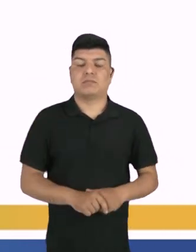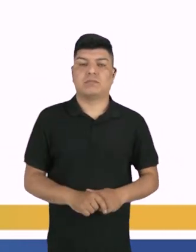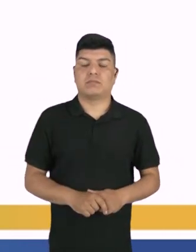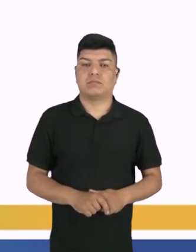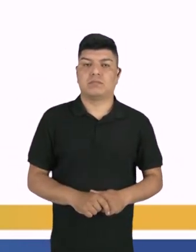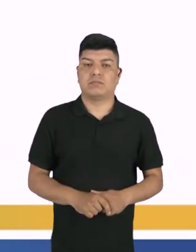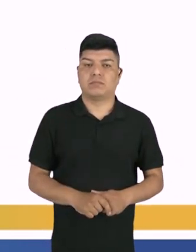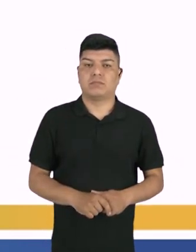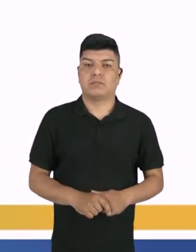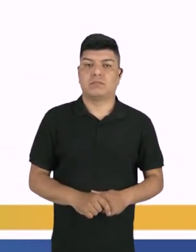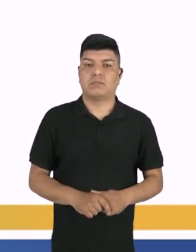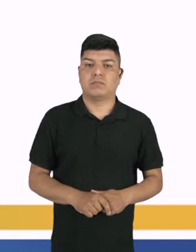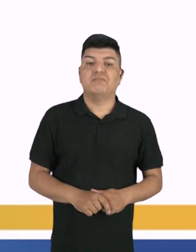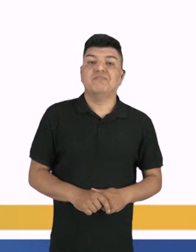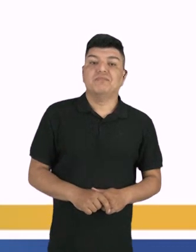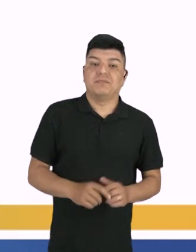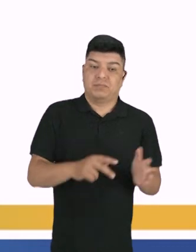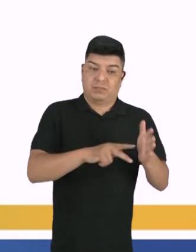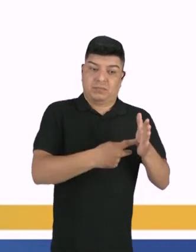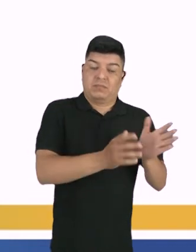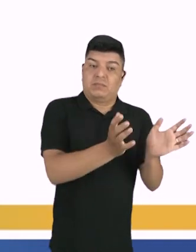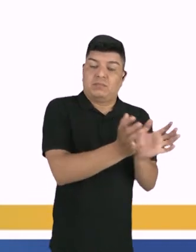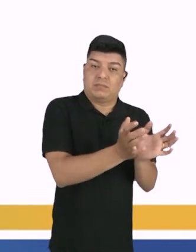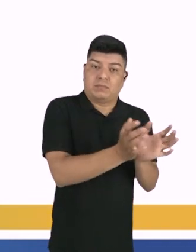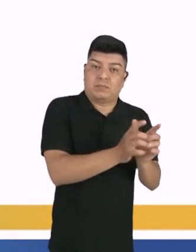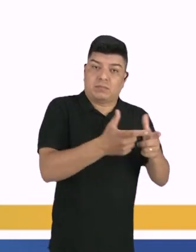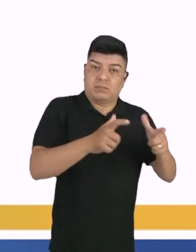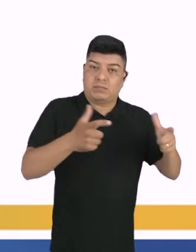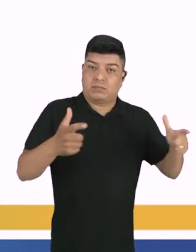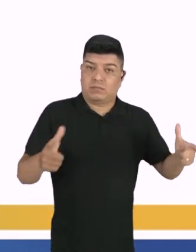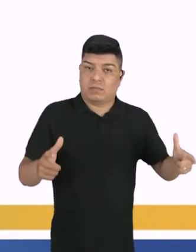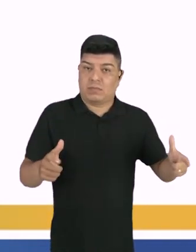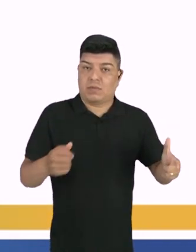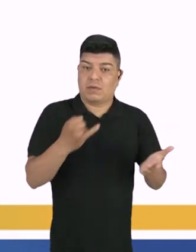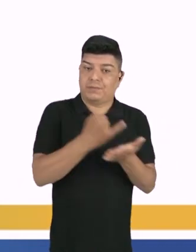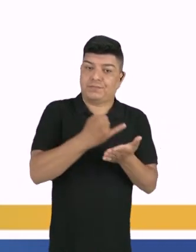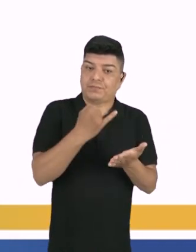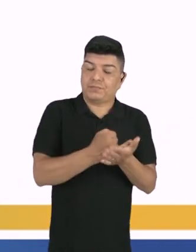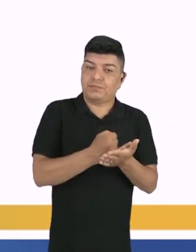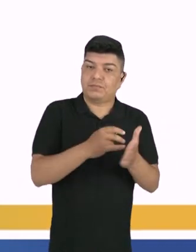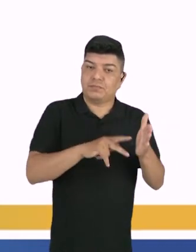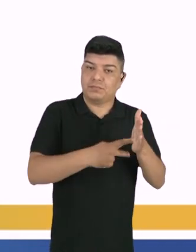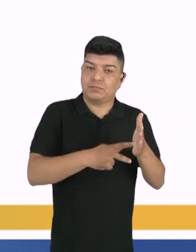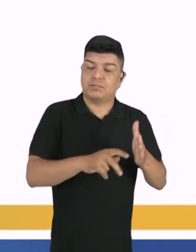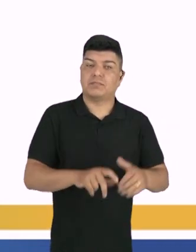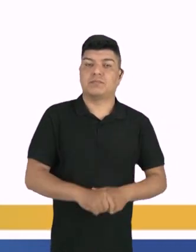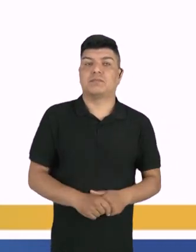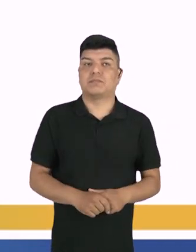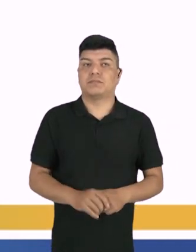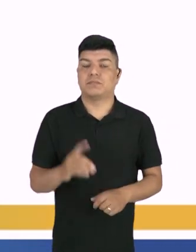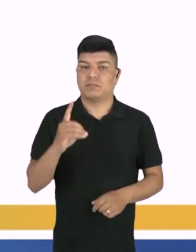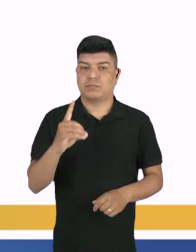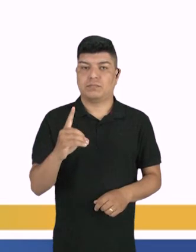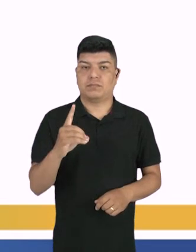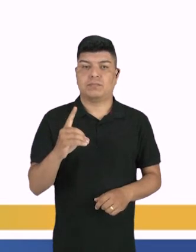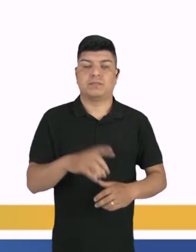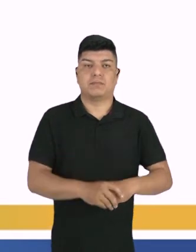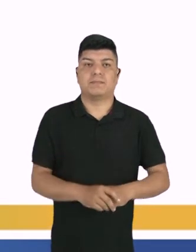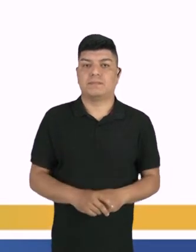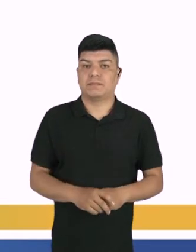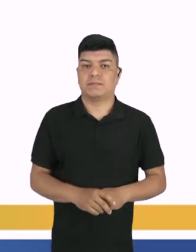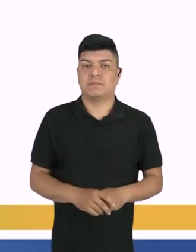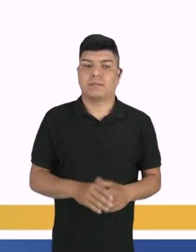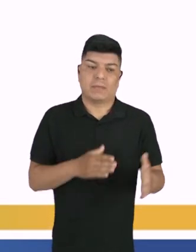trabalhadores, unicidade sindical, expansão do imposto sindical. Alternativa D, a